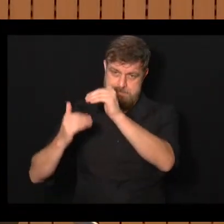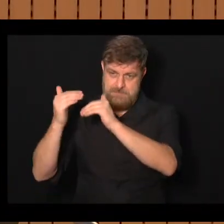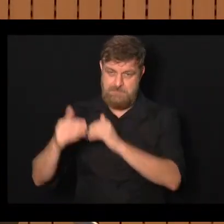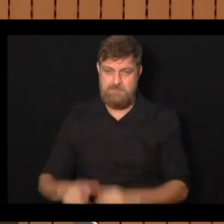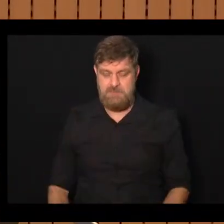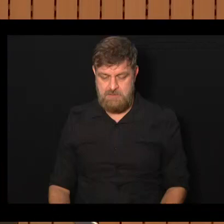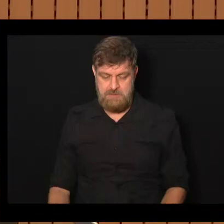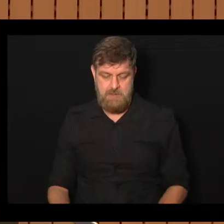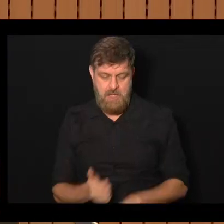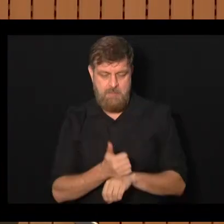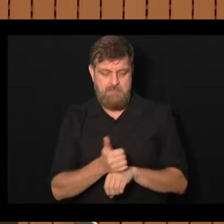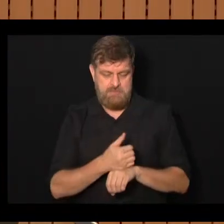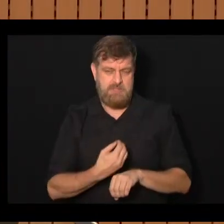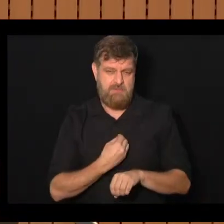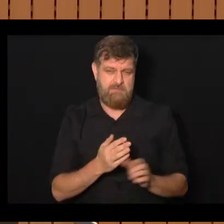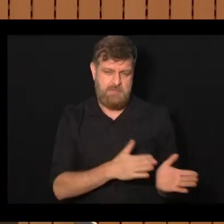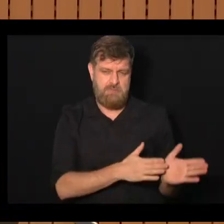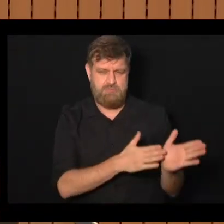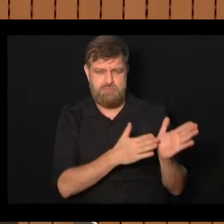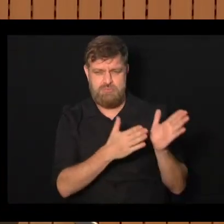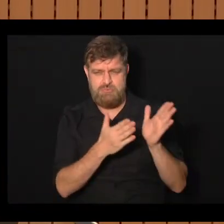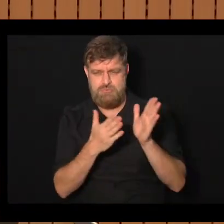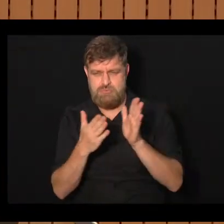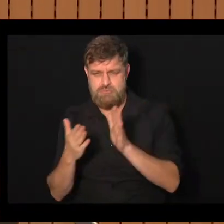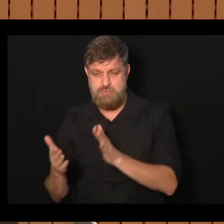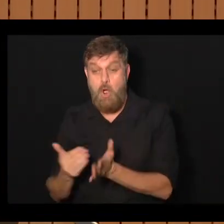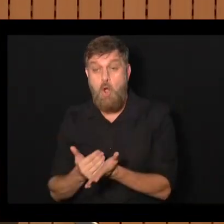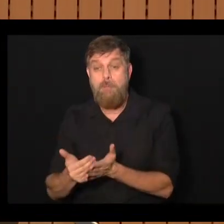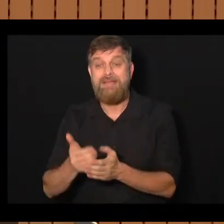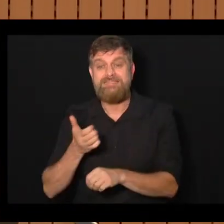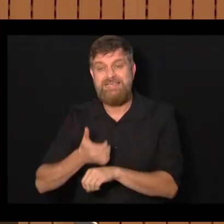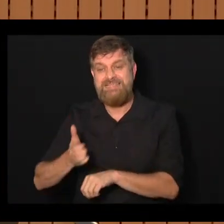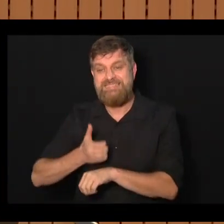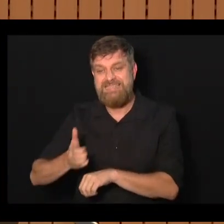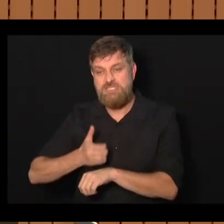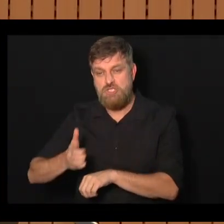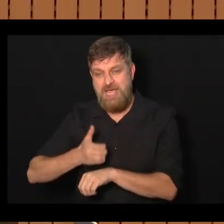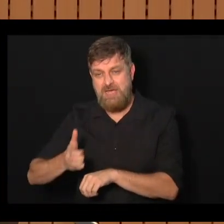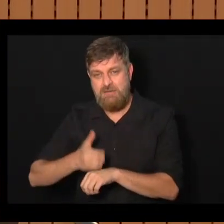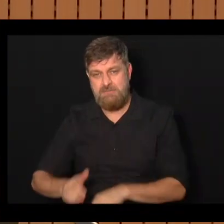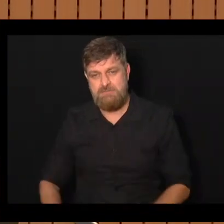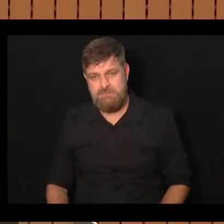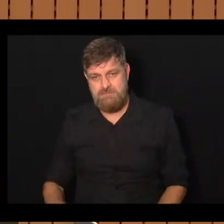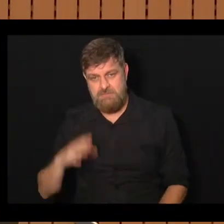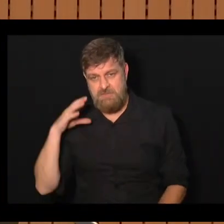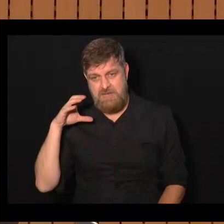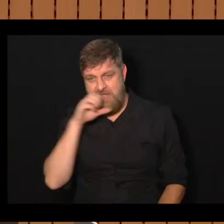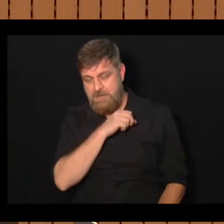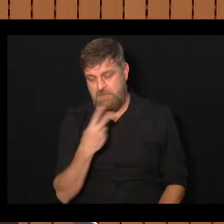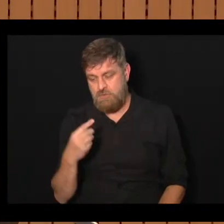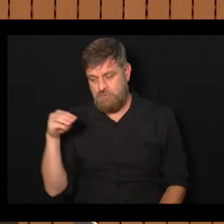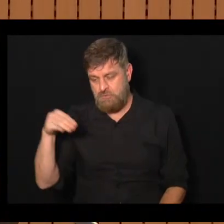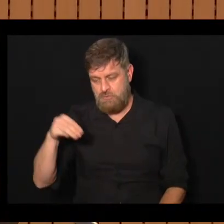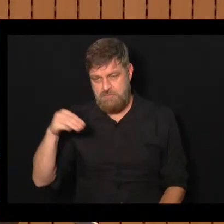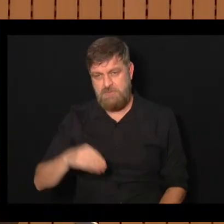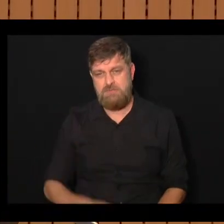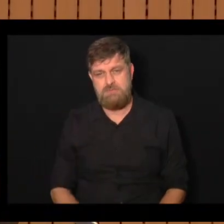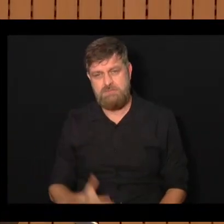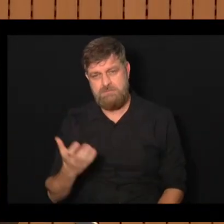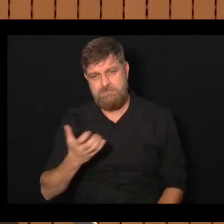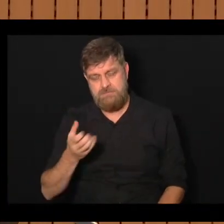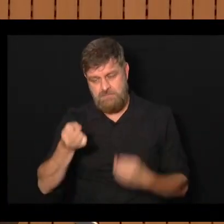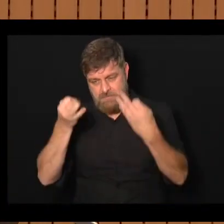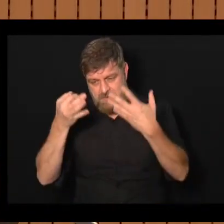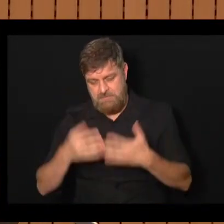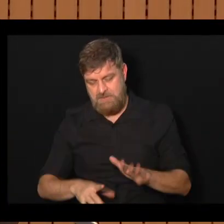trajetória humana como profissional. E gostaria também, bem rápido, que eu tenho 2 minutos apenas, de falar da